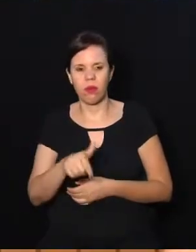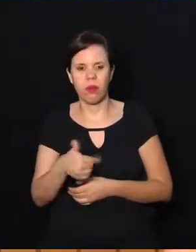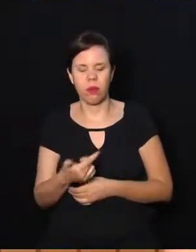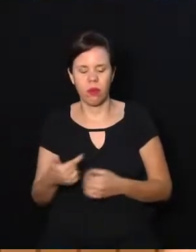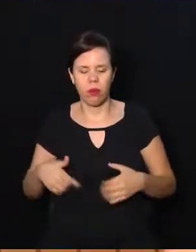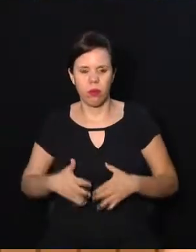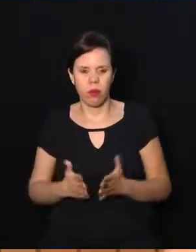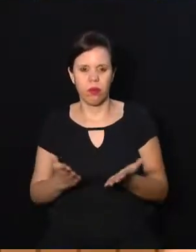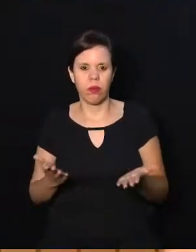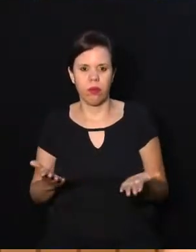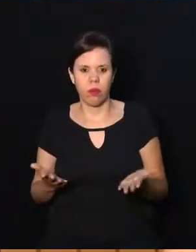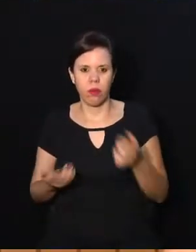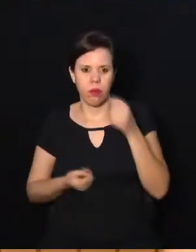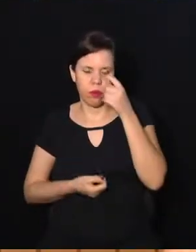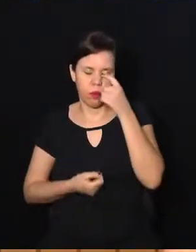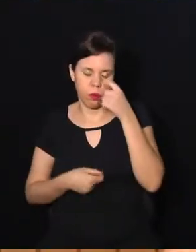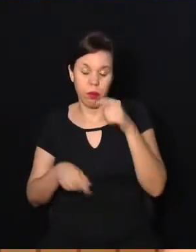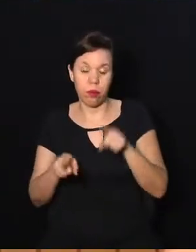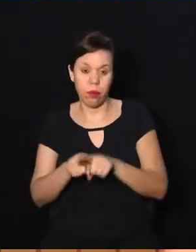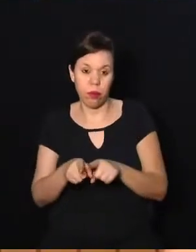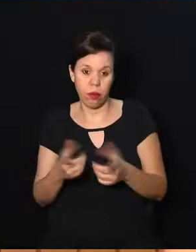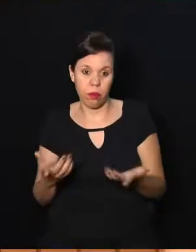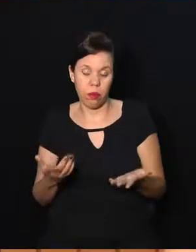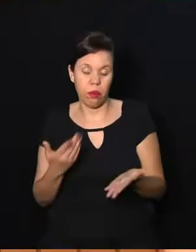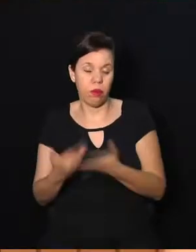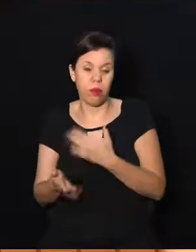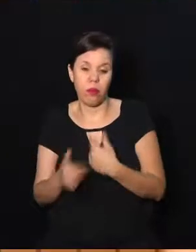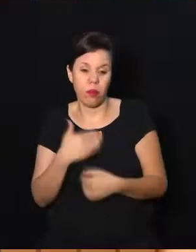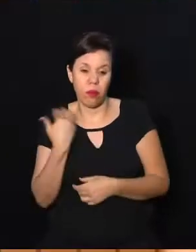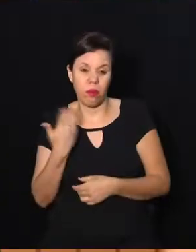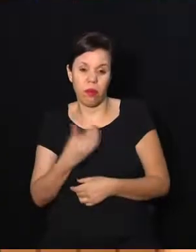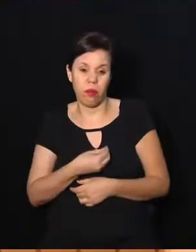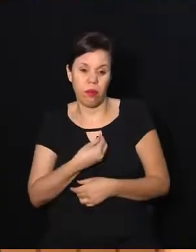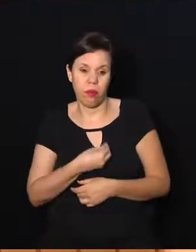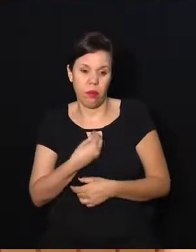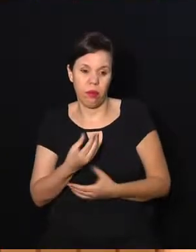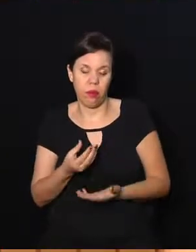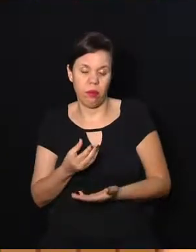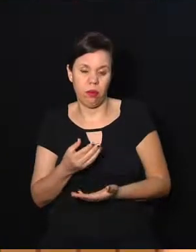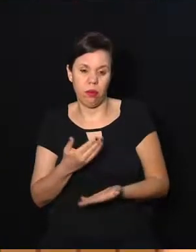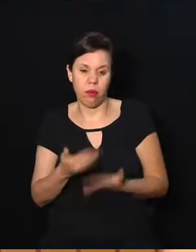de nascidas, também perdem a vida?